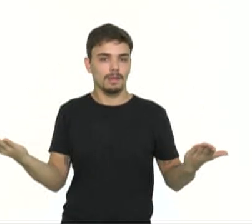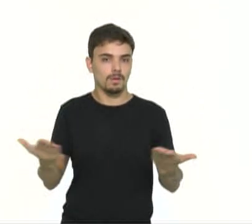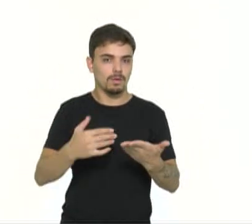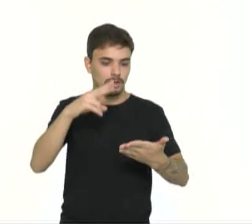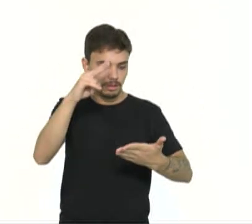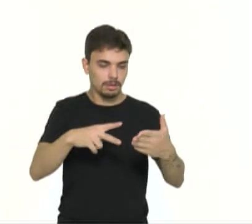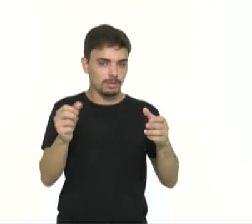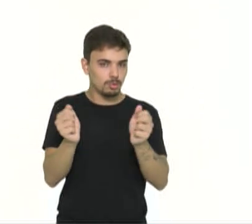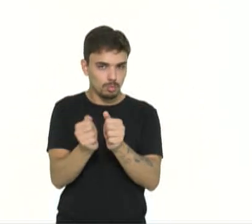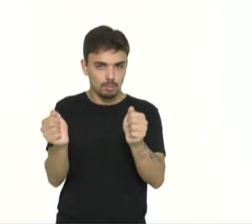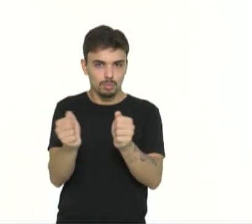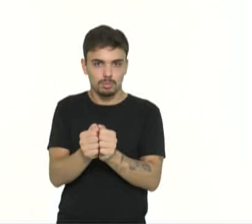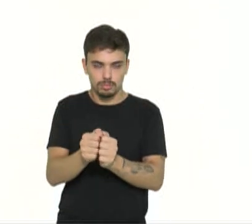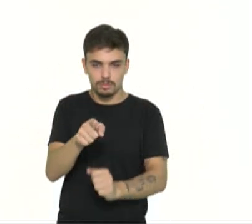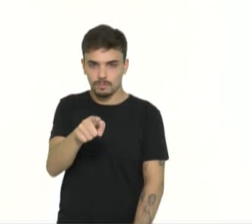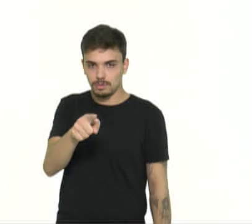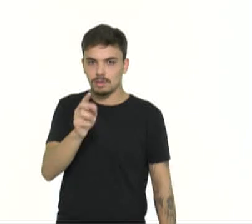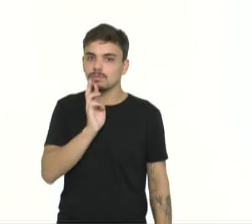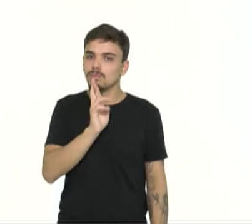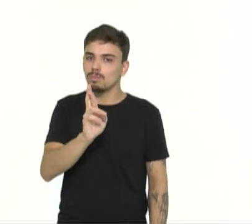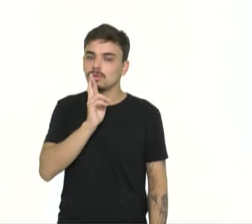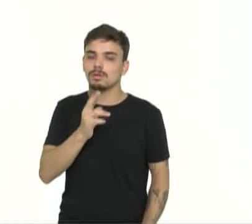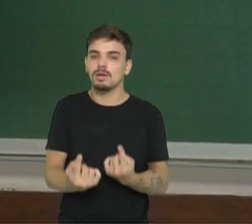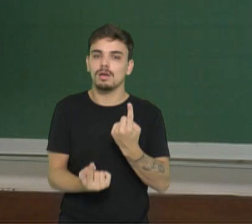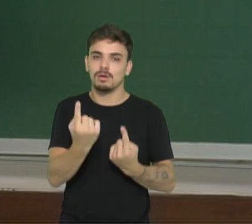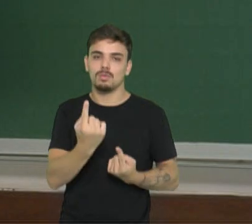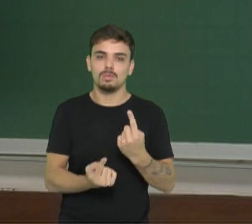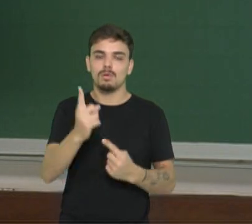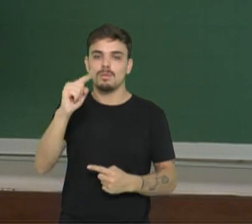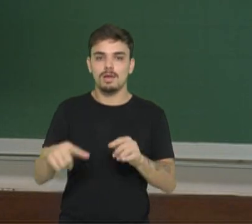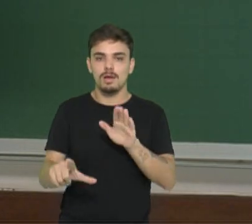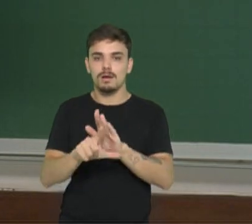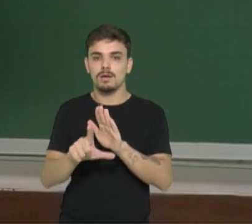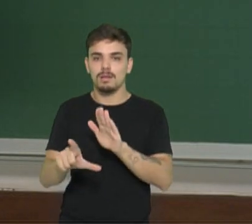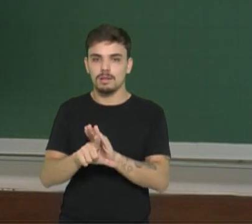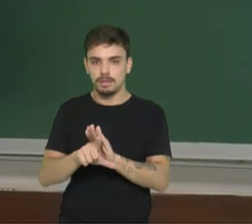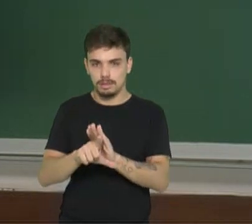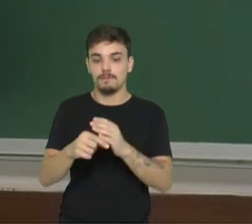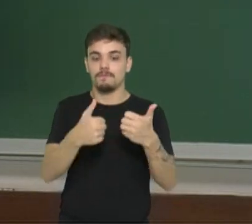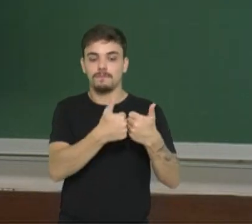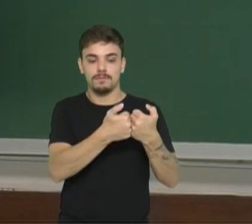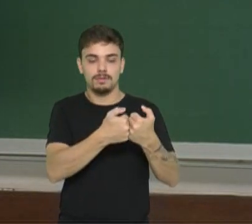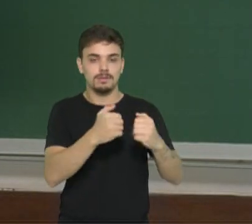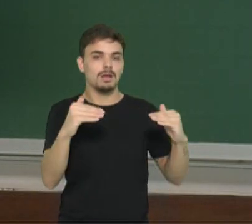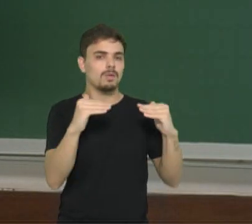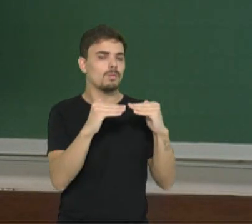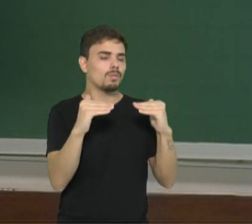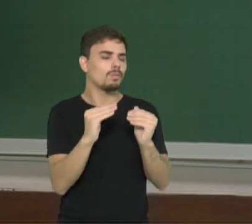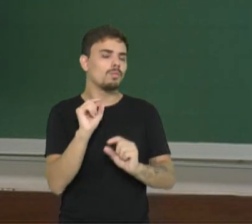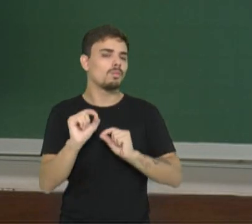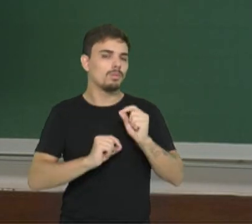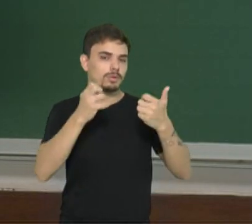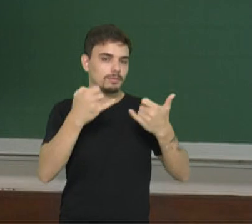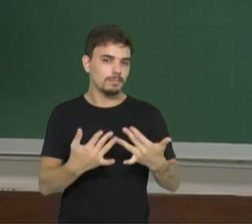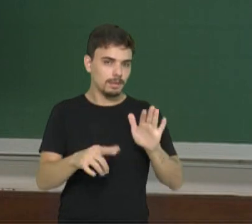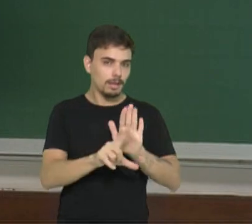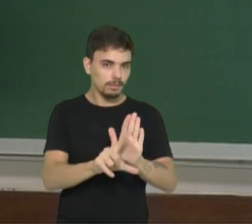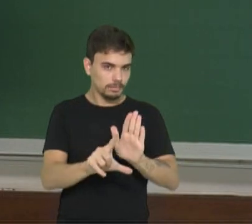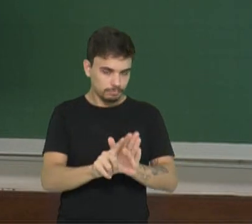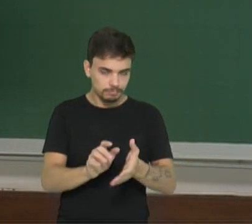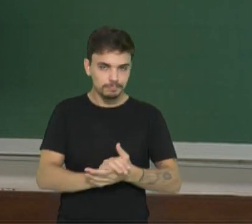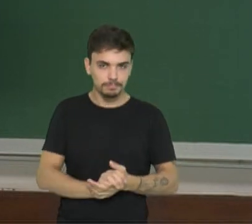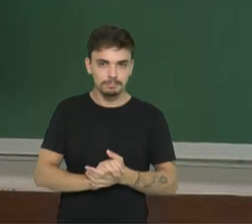ler junto essa tirinha e aí você vai responder a qual das leis da física ela se refere, o que diz essa lei afinal. Então, o que